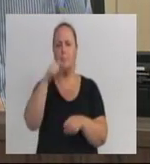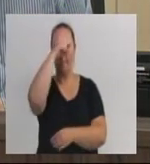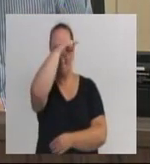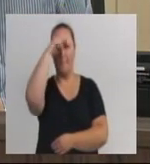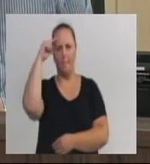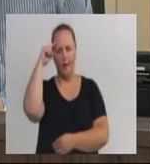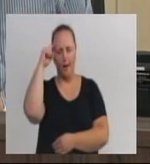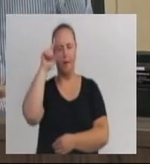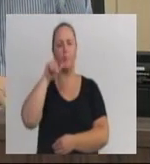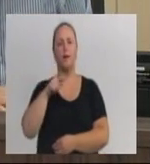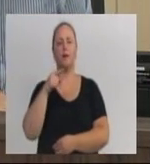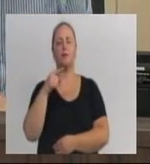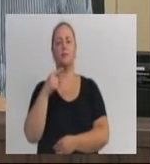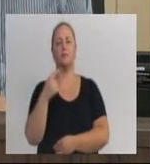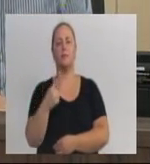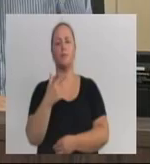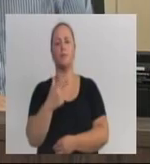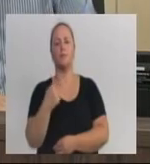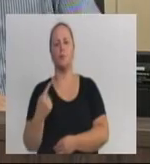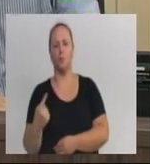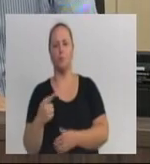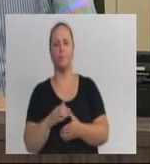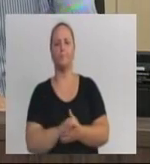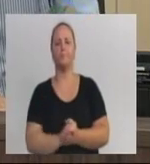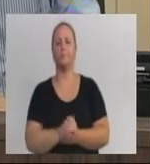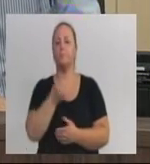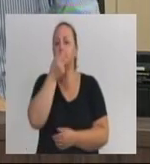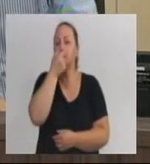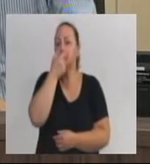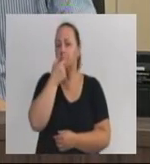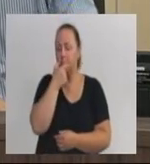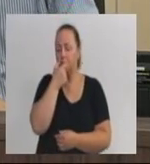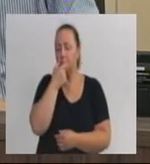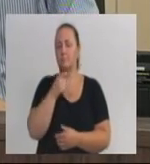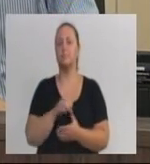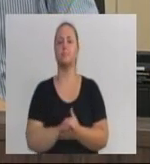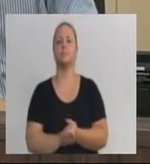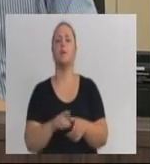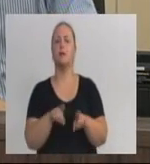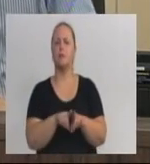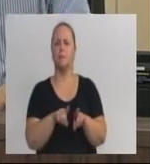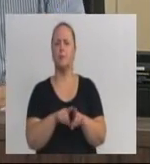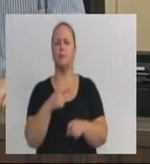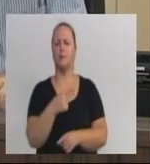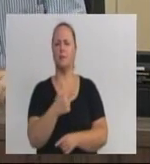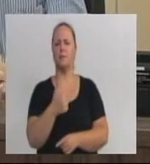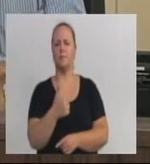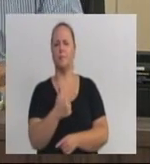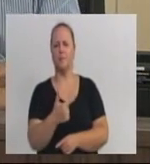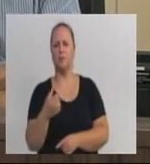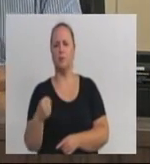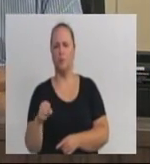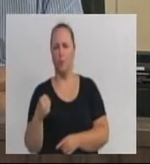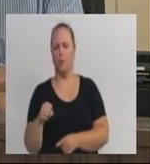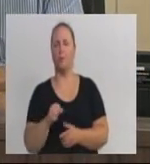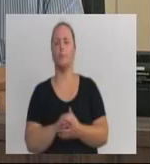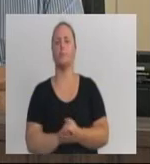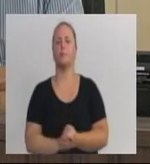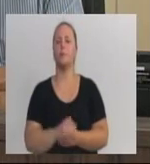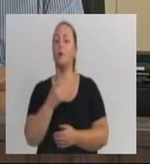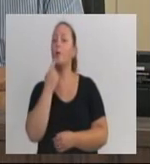113/114/2016. Vereador Odemar Becker, 118/2016. Vereador Betri Bess, 95/117/2016. Vereador